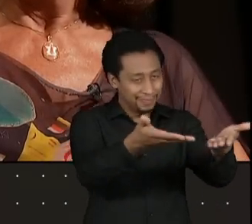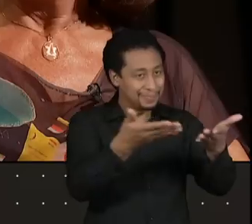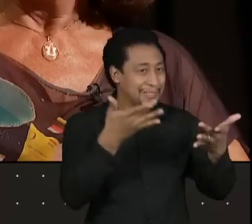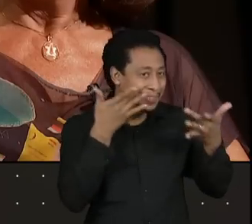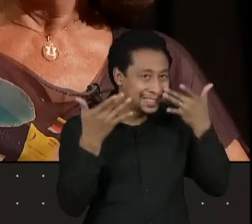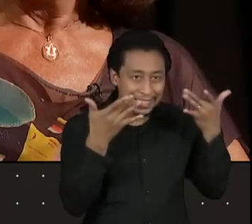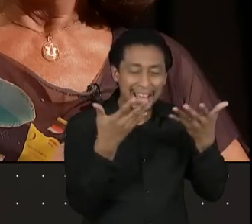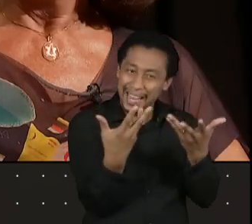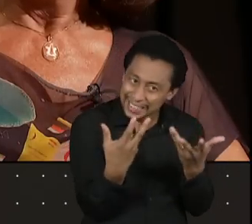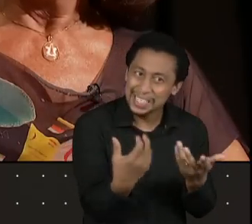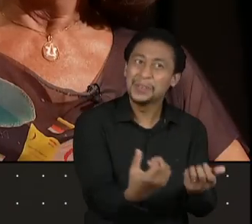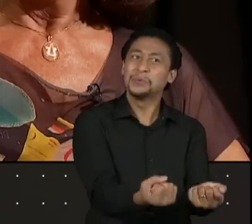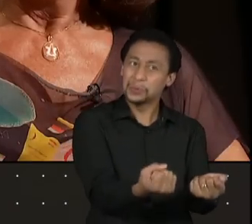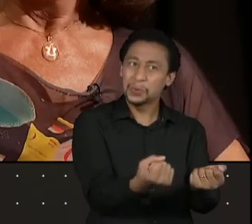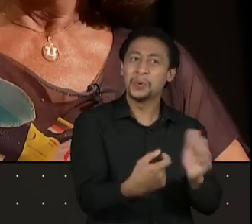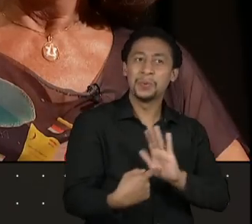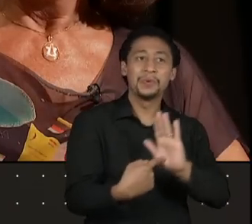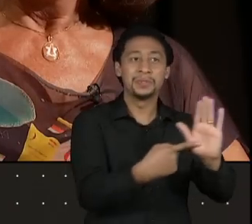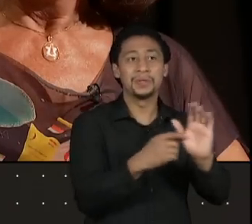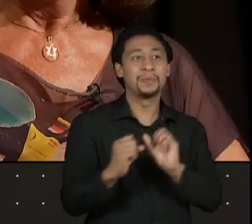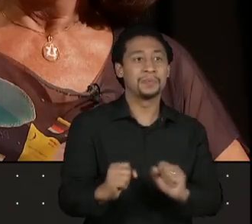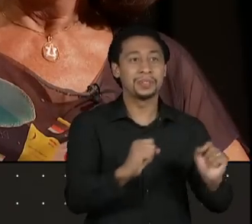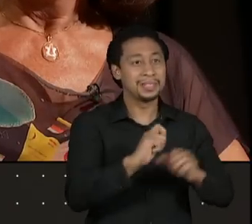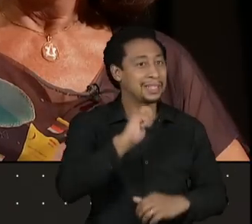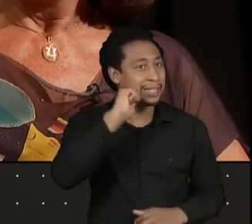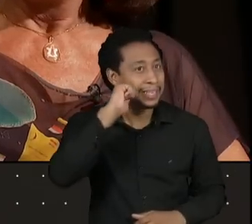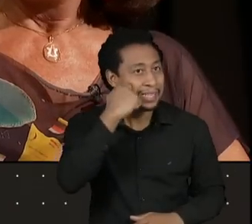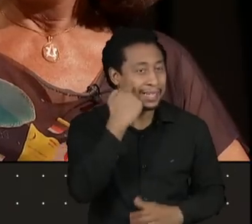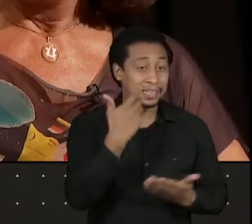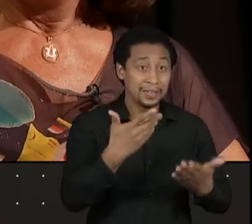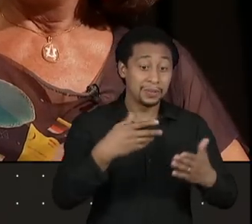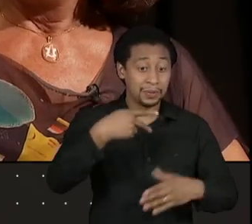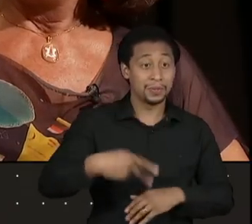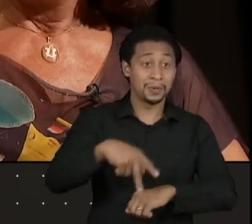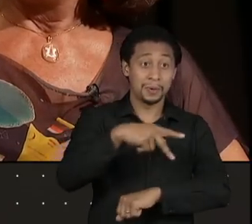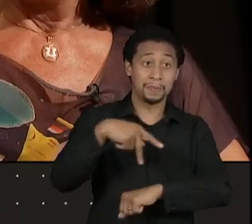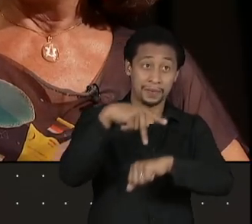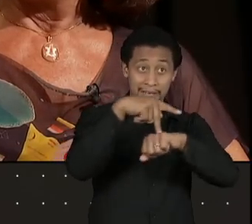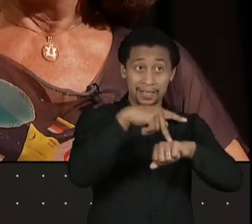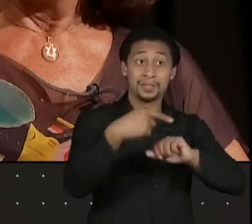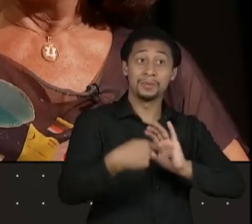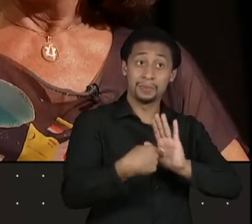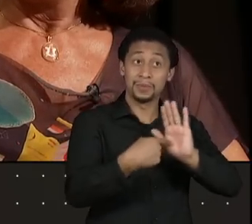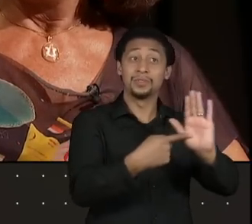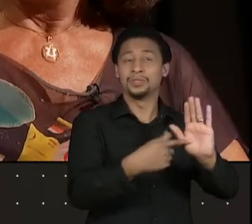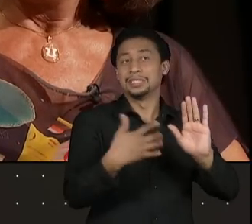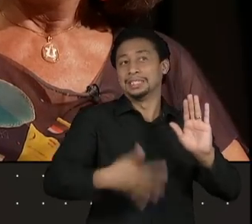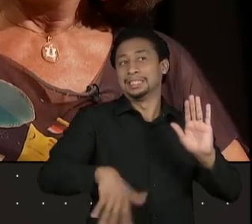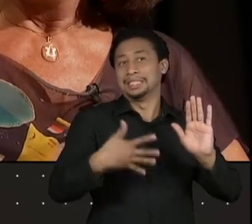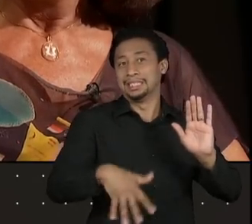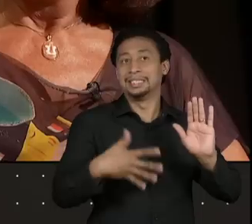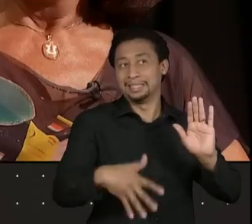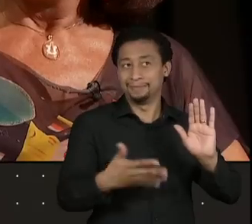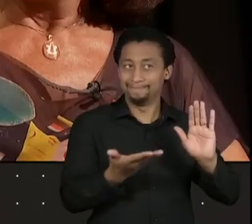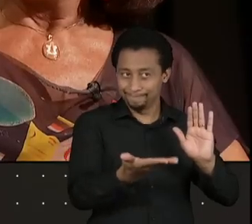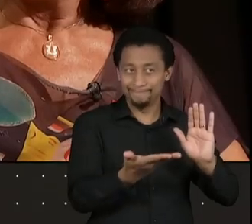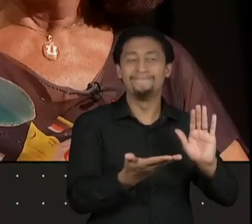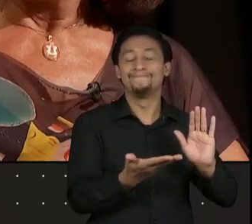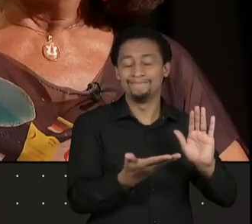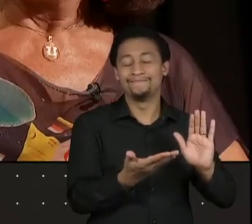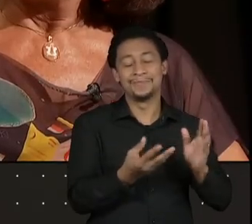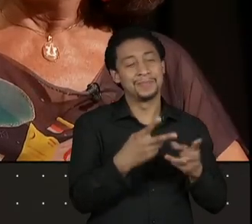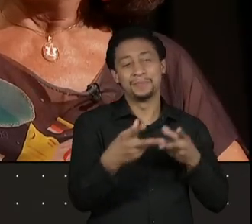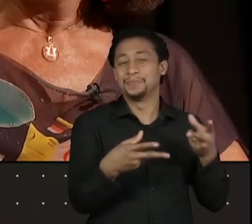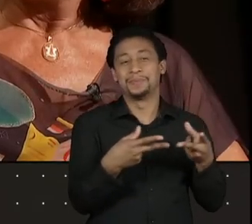e musa do teatro, da cultura desse país, a Bela Nandi. Que